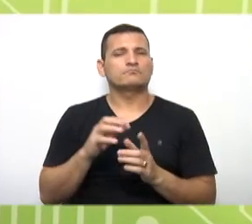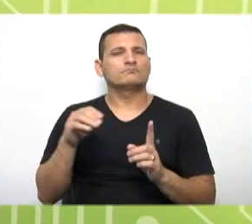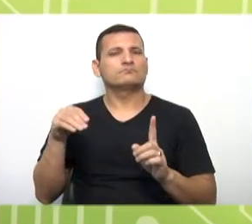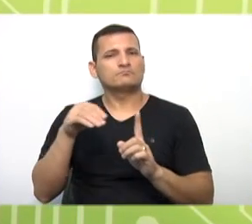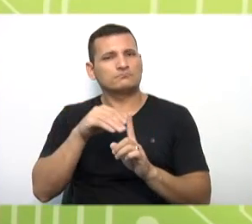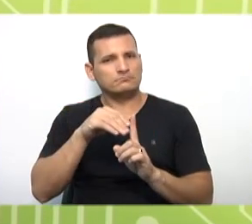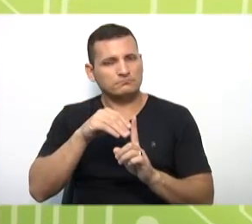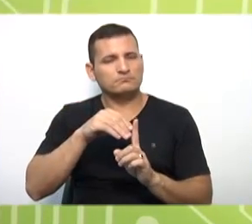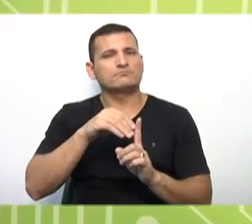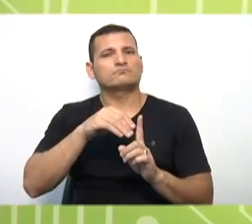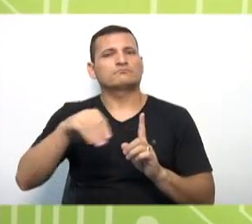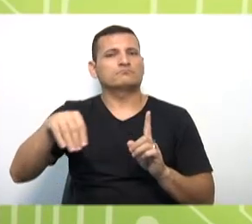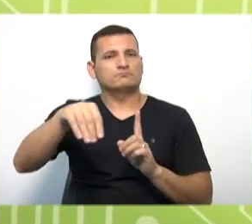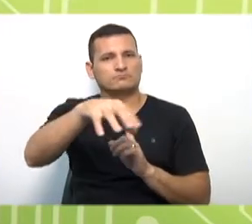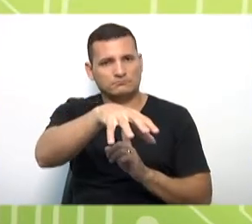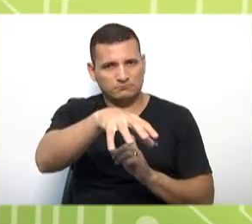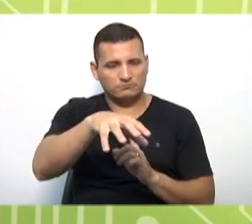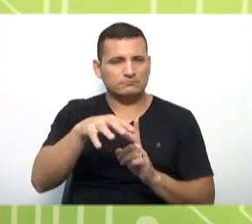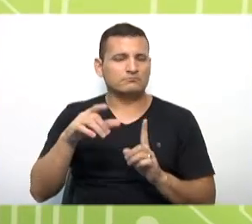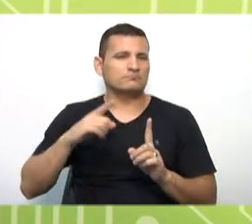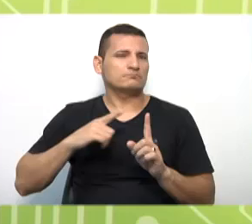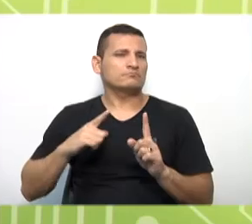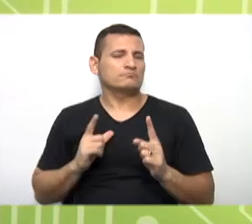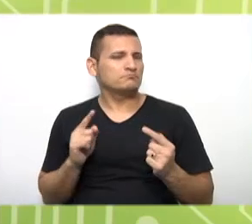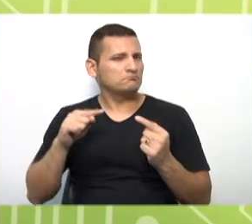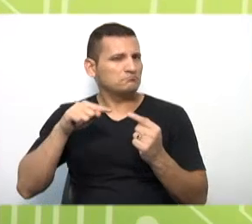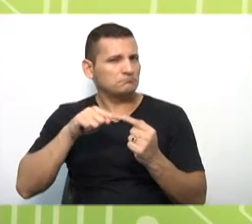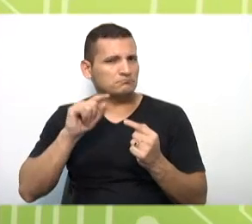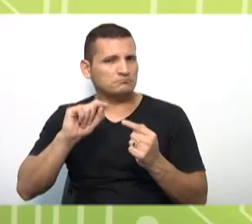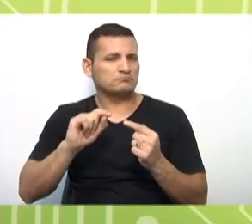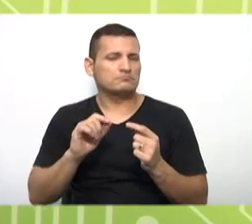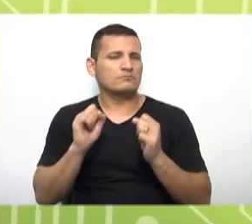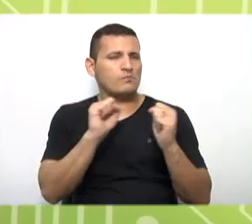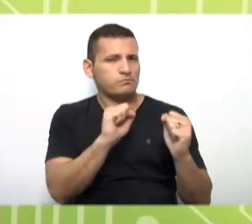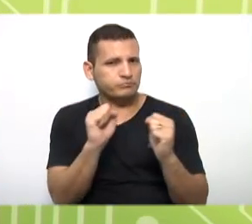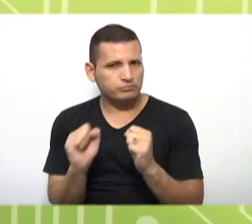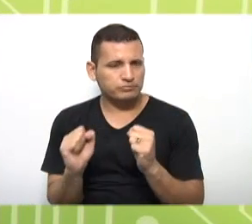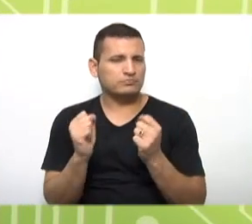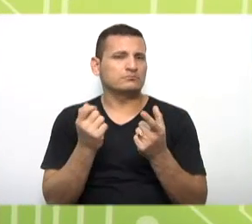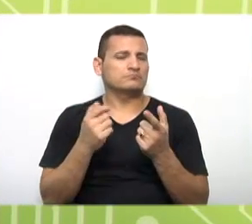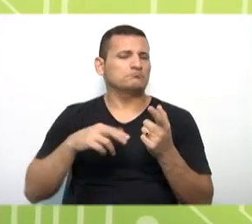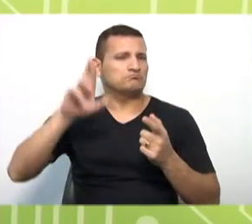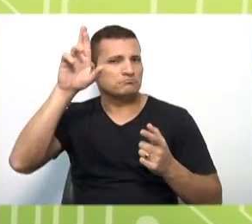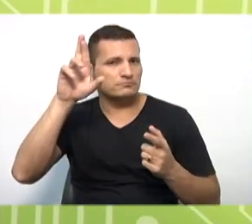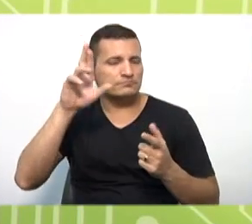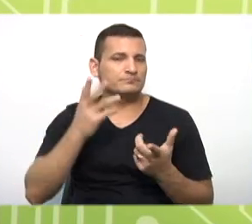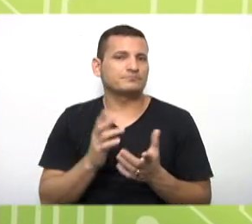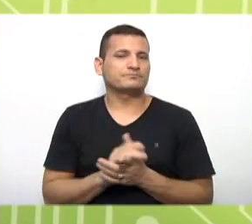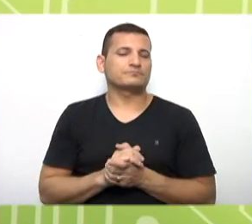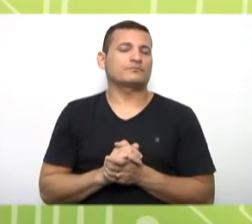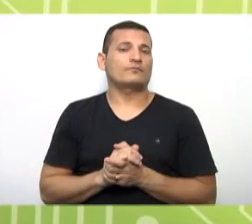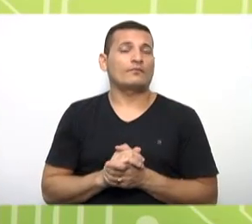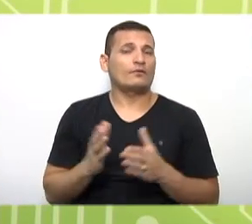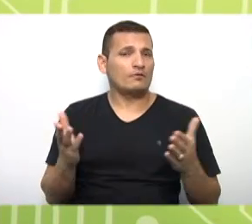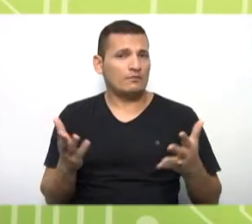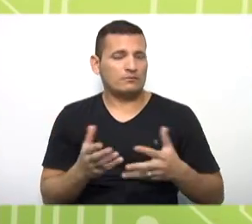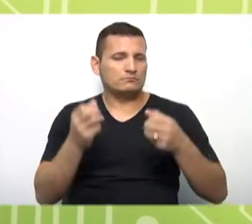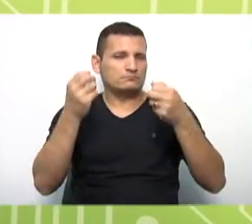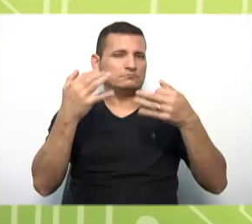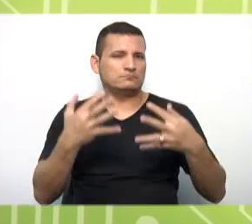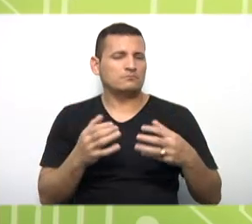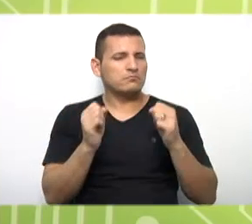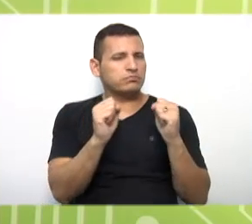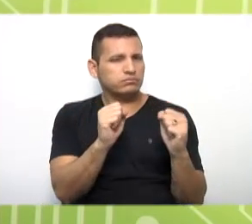descentralização e centralização, e isso está muito relacionado a poder e autoridade. Agora nós vamos falar um pouquinho sobre poder e